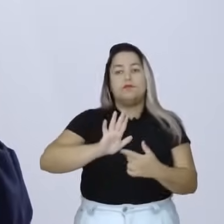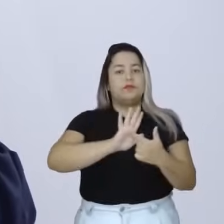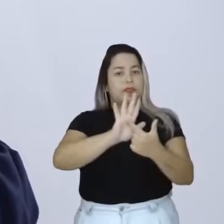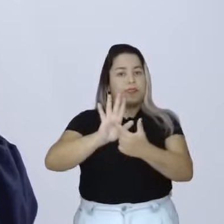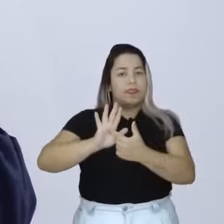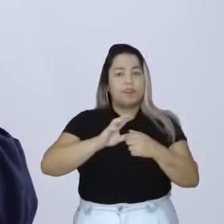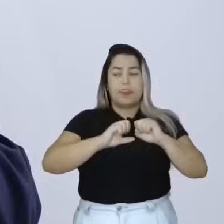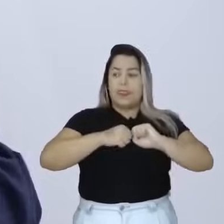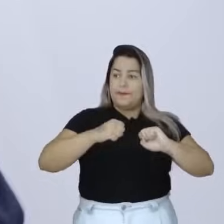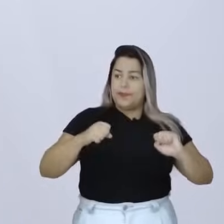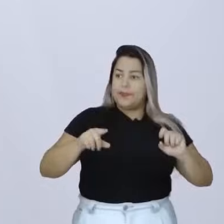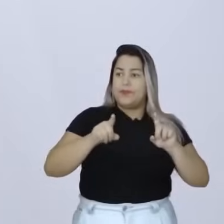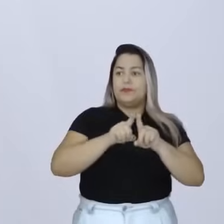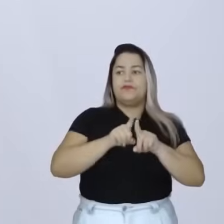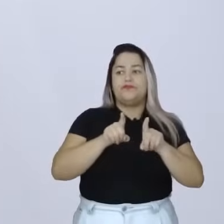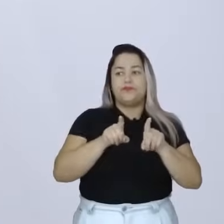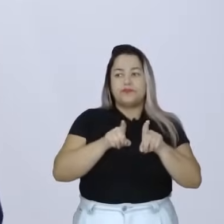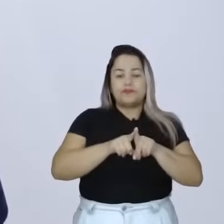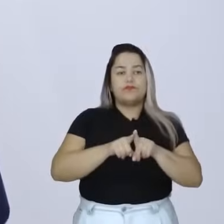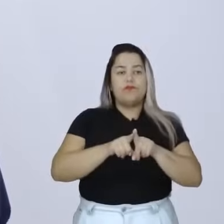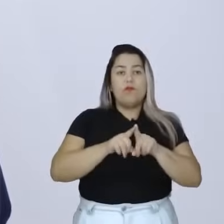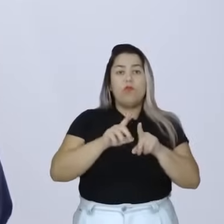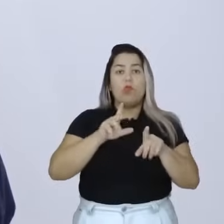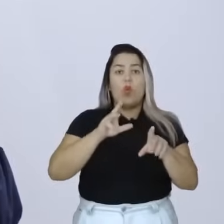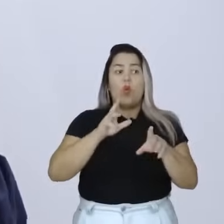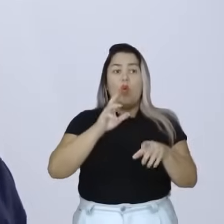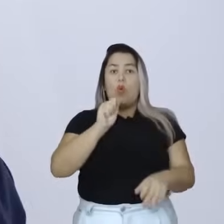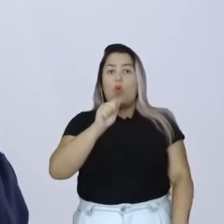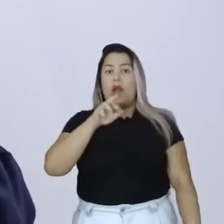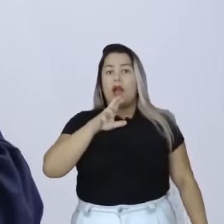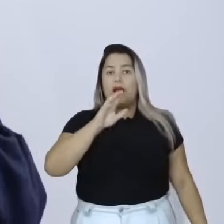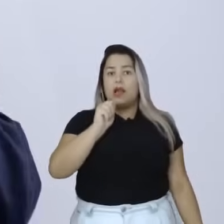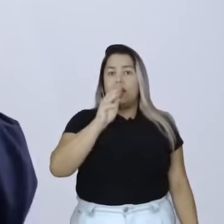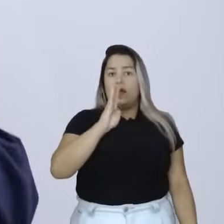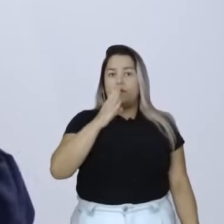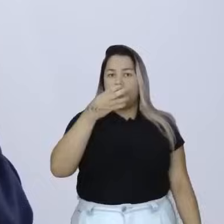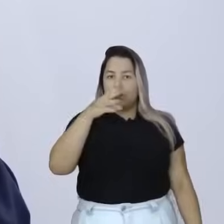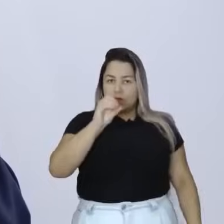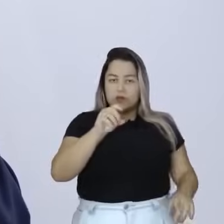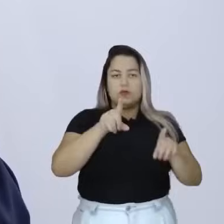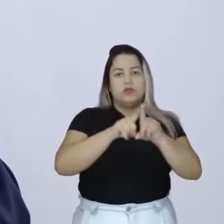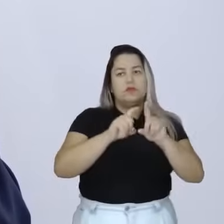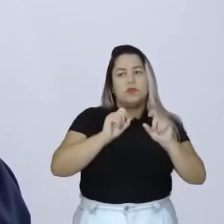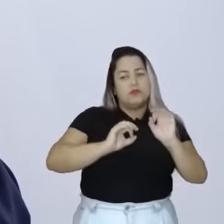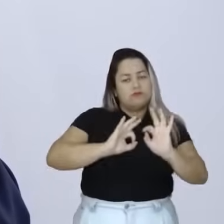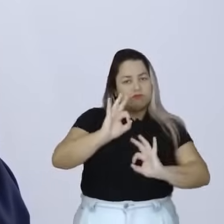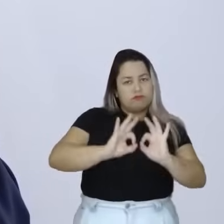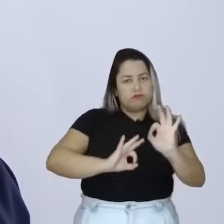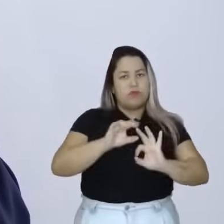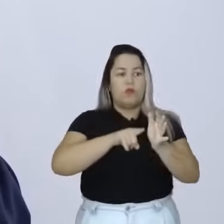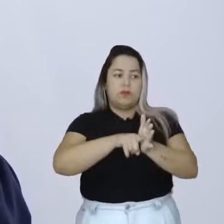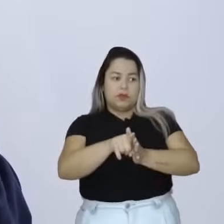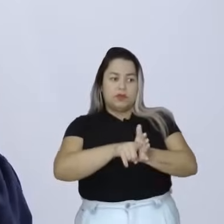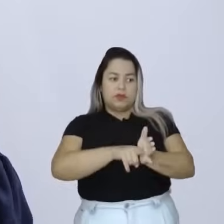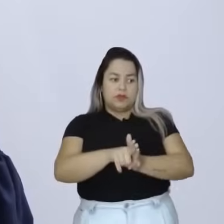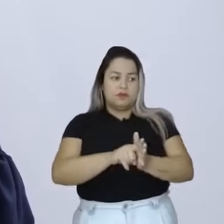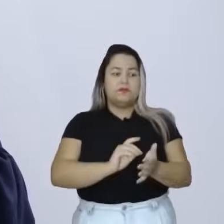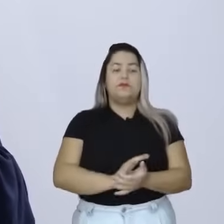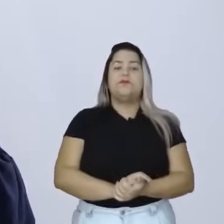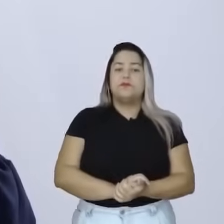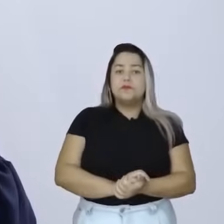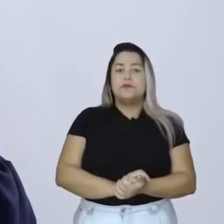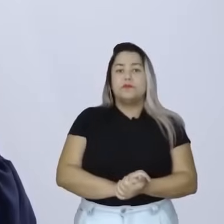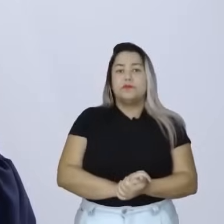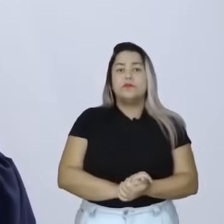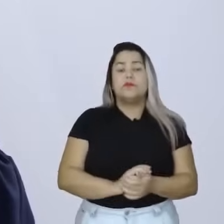grandes diretrizes e o arcabouço técnico-político que ia gerir o planejamento. E